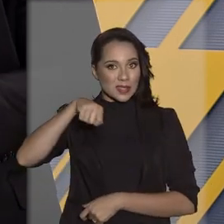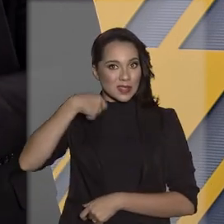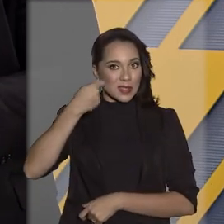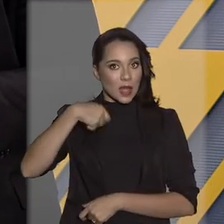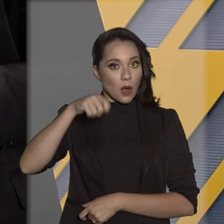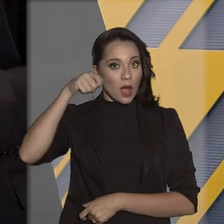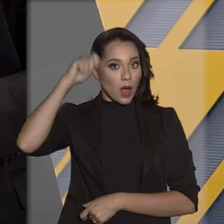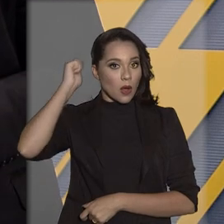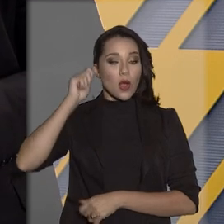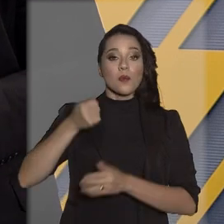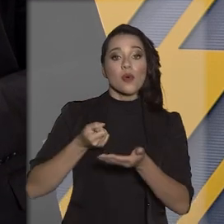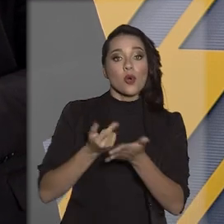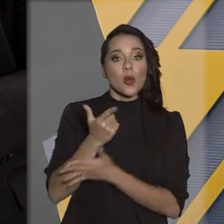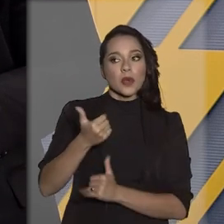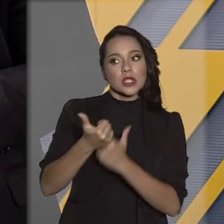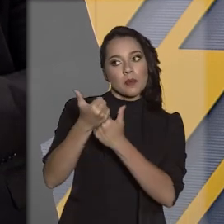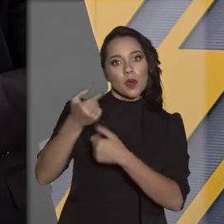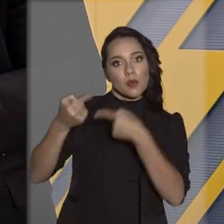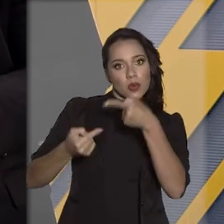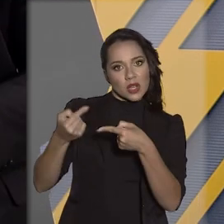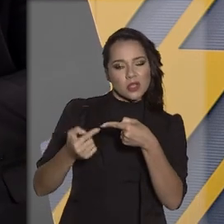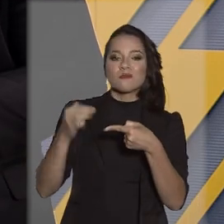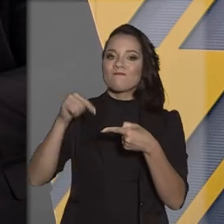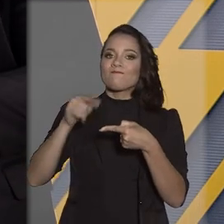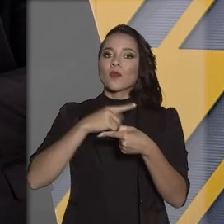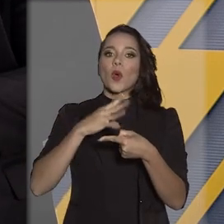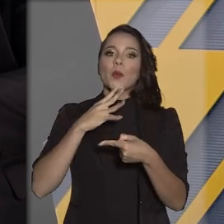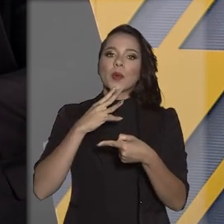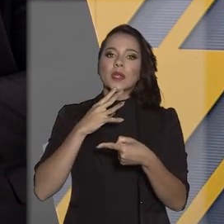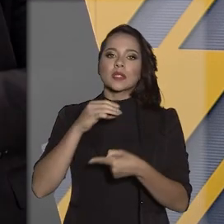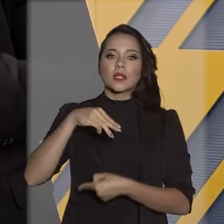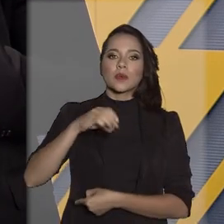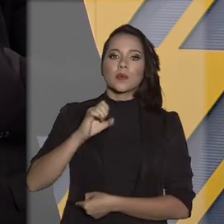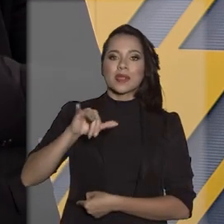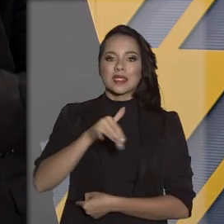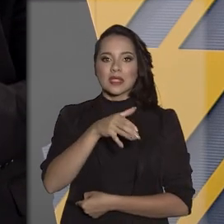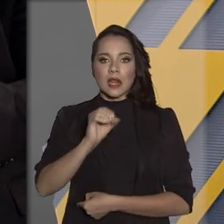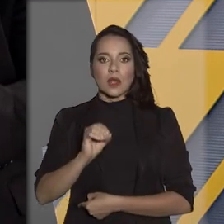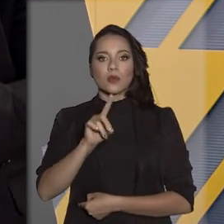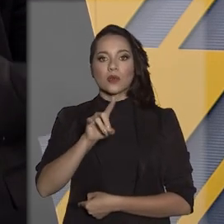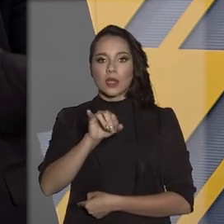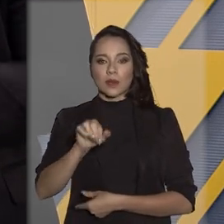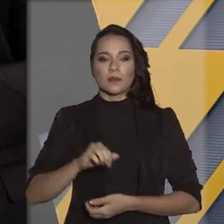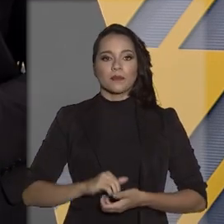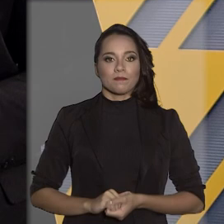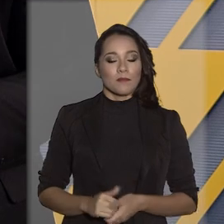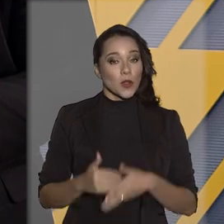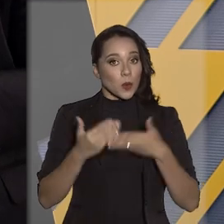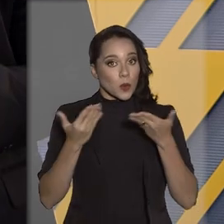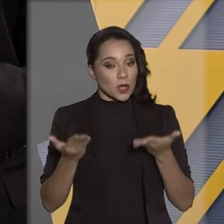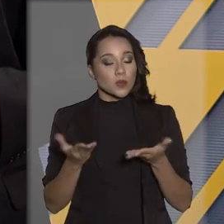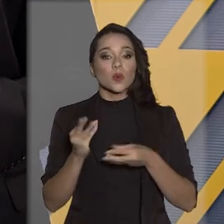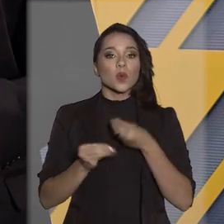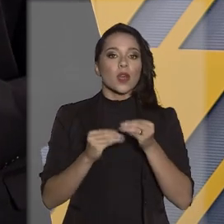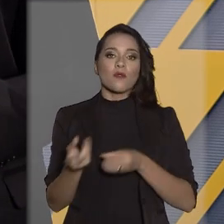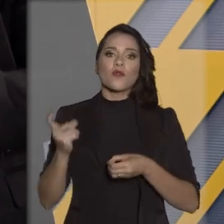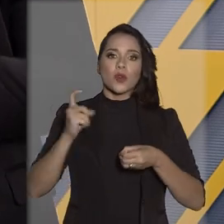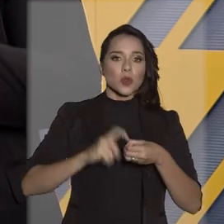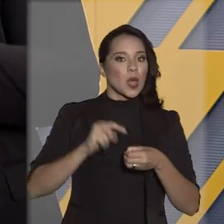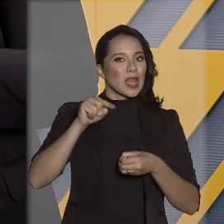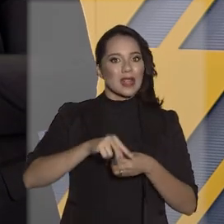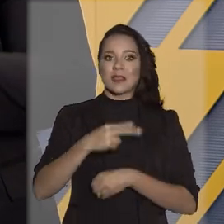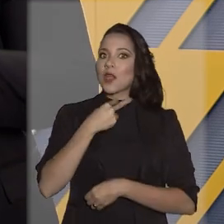por suposta compra de apoio político, no caso que ficou conhecido como Mensalão do DEM. Com isso, foi restabelecida